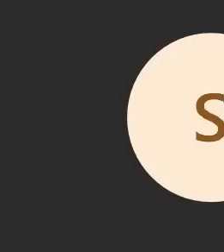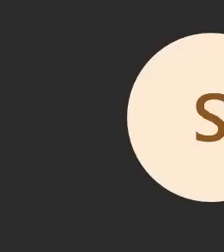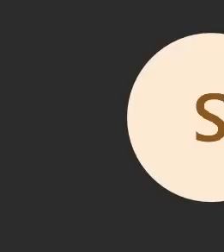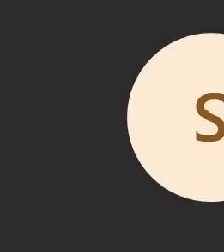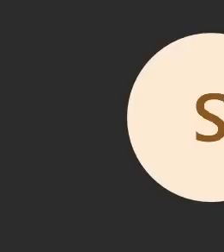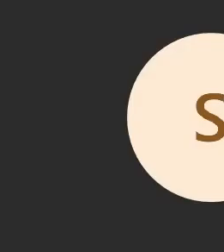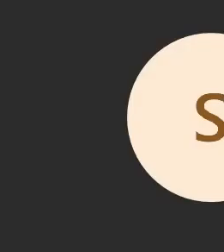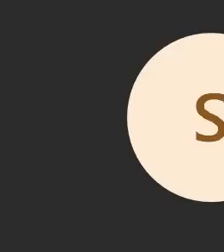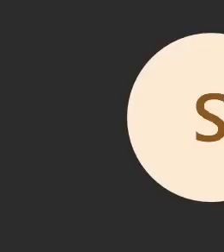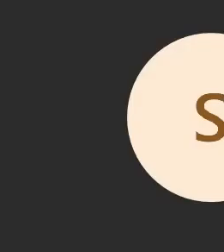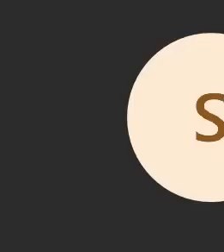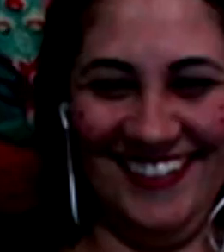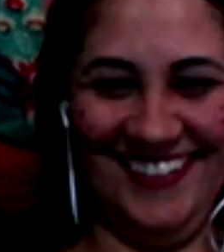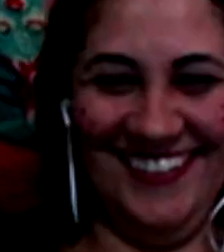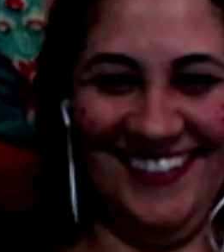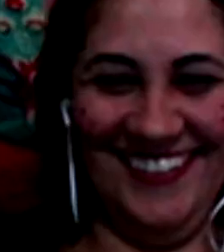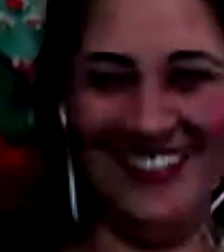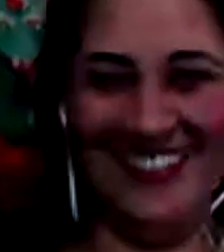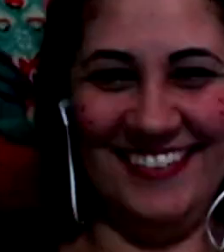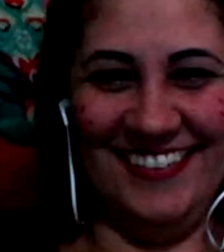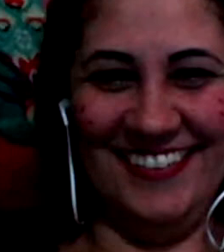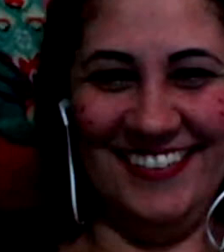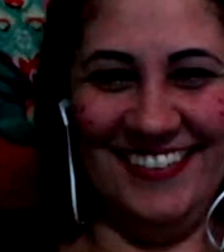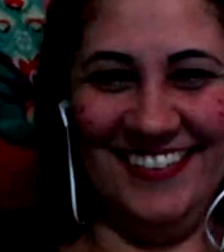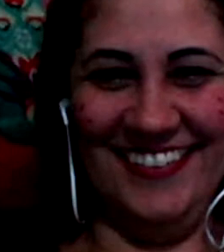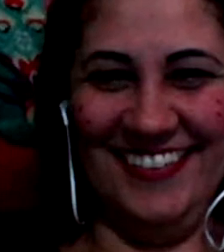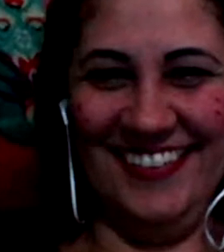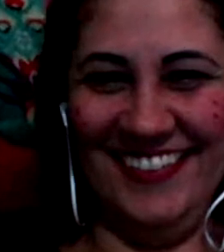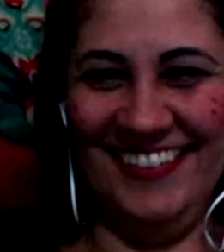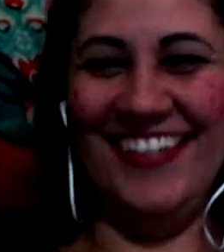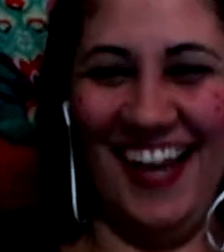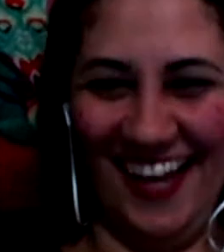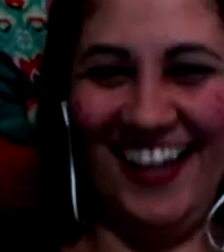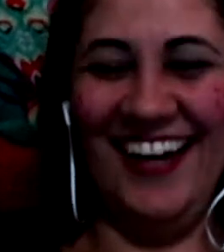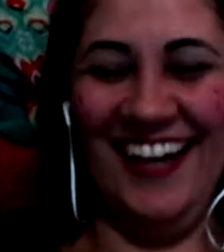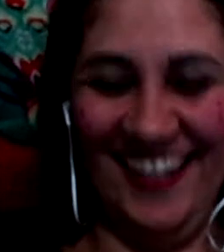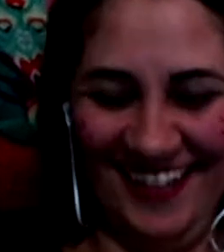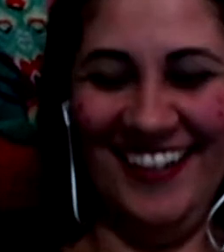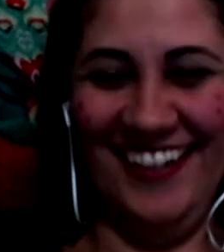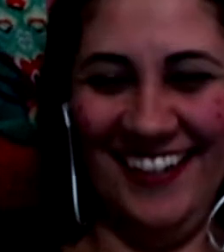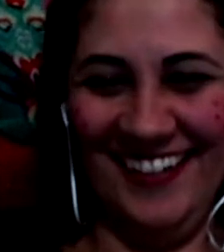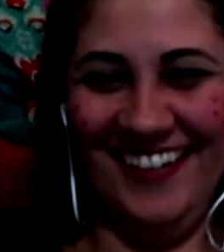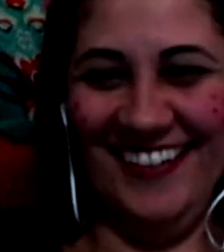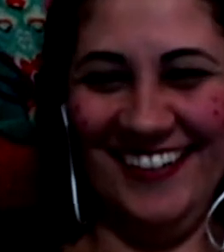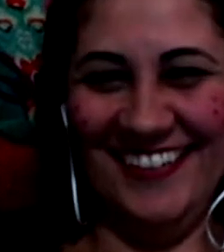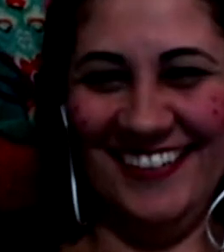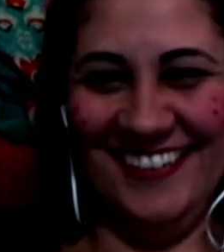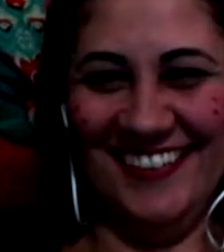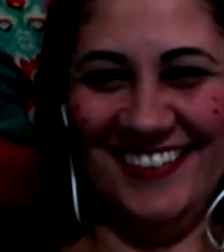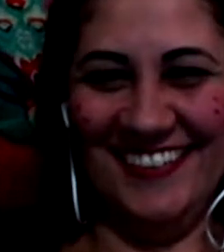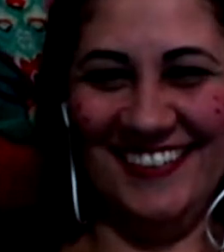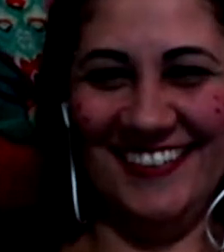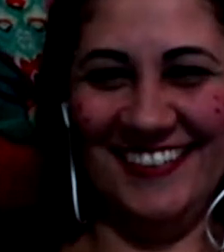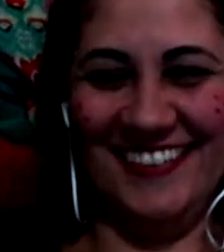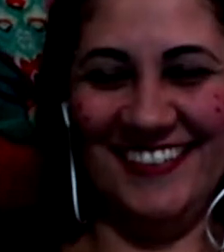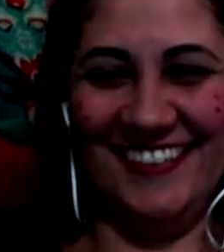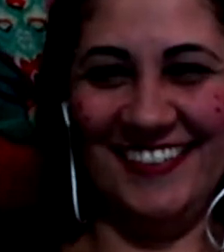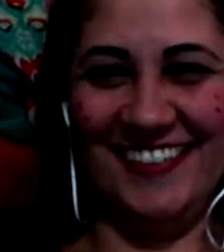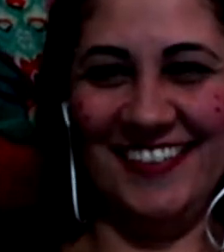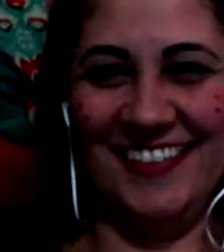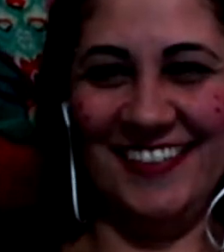emoções. Mas ela tá uma gracinha, olha. Então hoje nós estamos comemorando o nosso Caipira